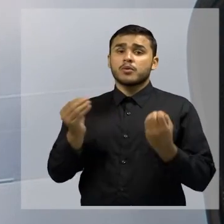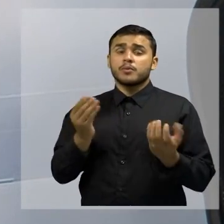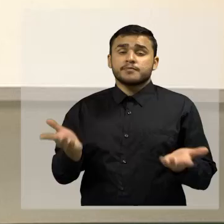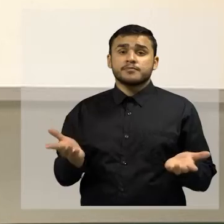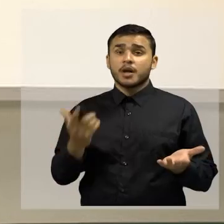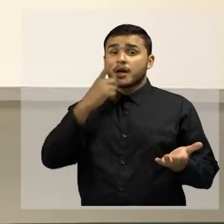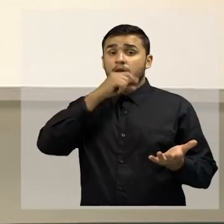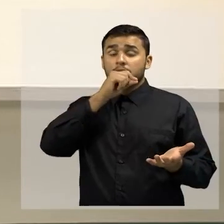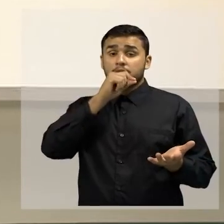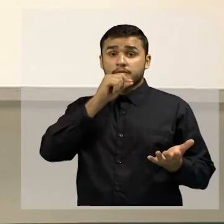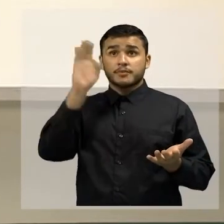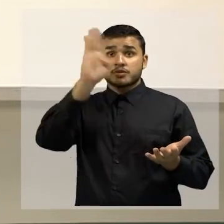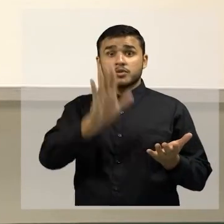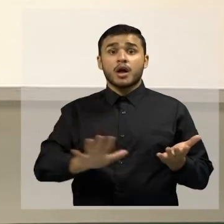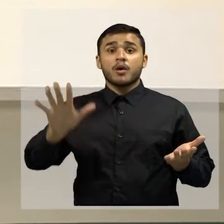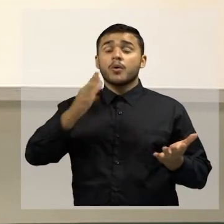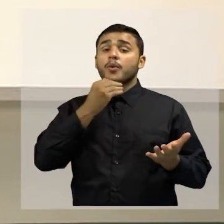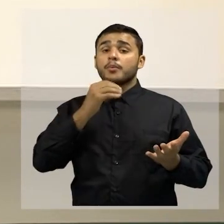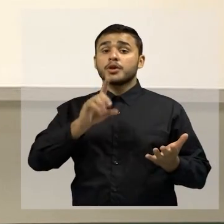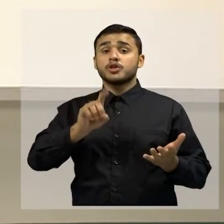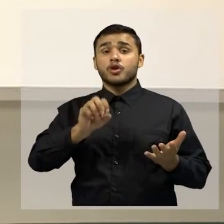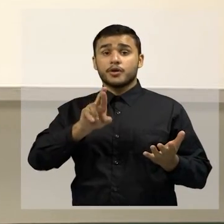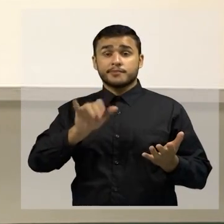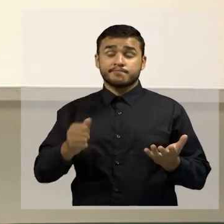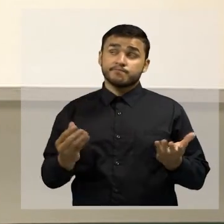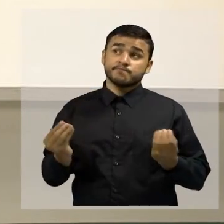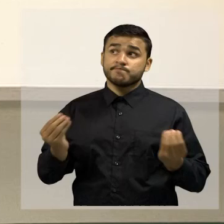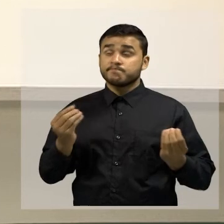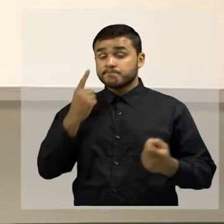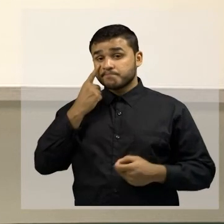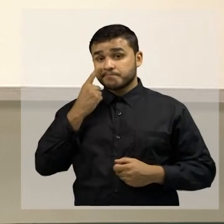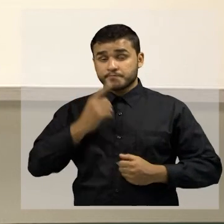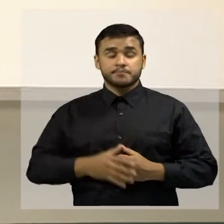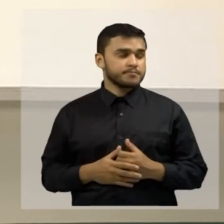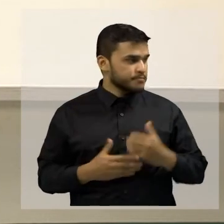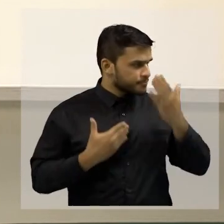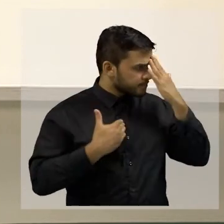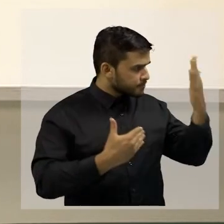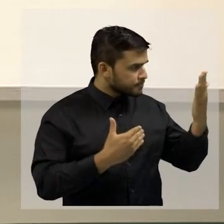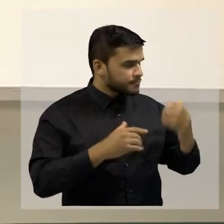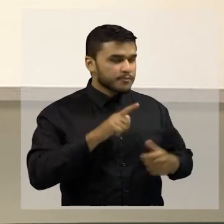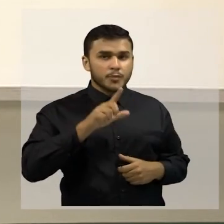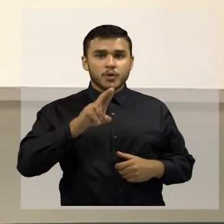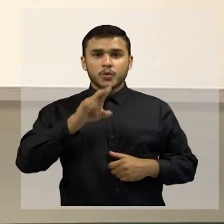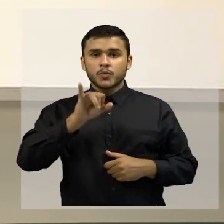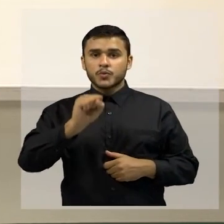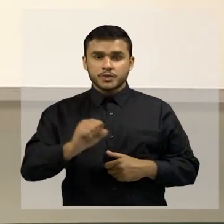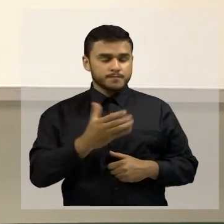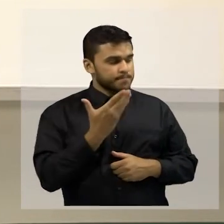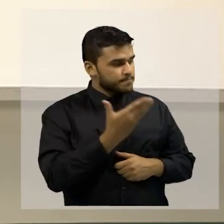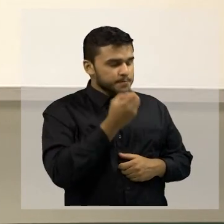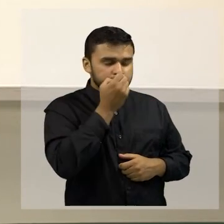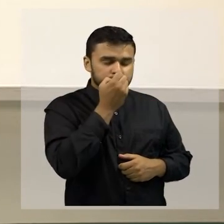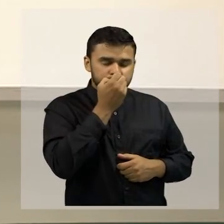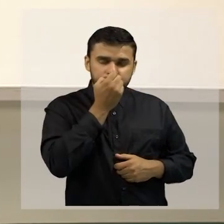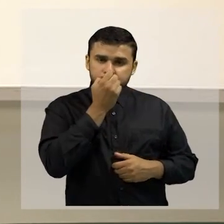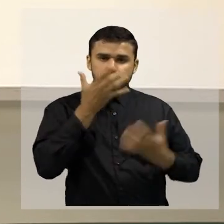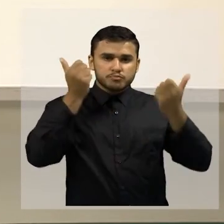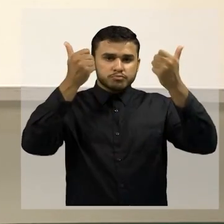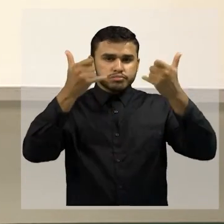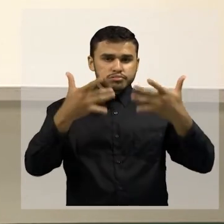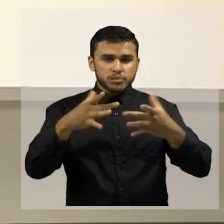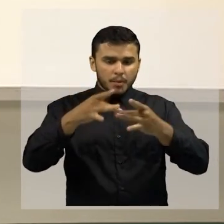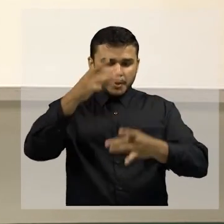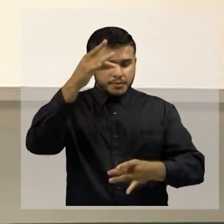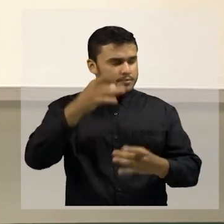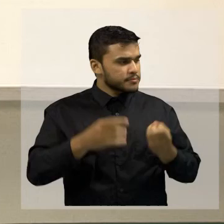comando. Muito bem, consultor político Luiz Cláudio Ferreira Barbosa, obrigado pela sua importante análise, né? Acaba